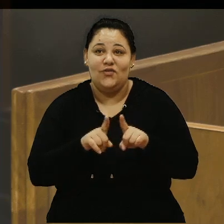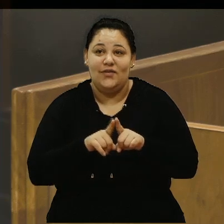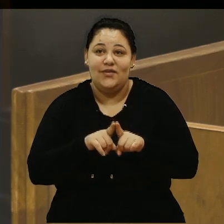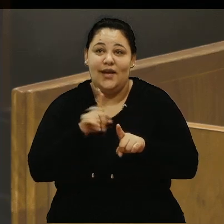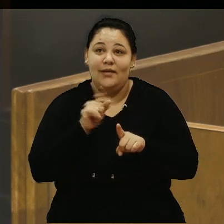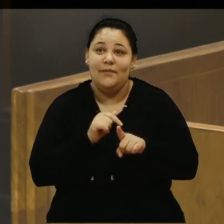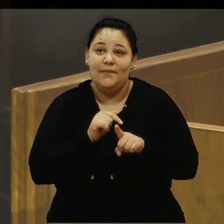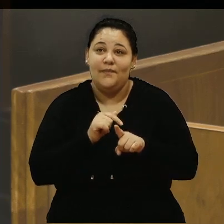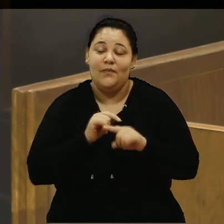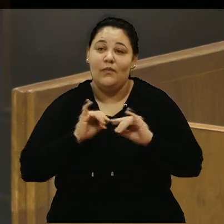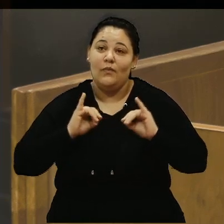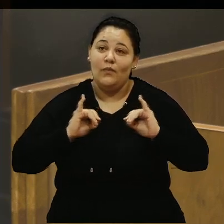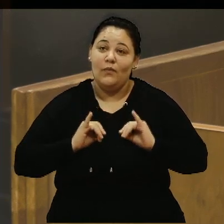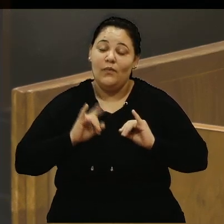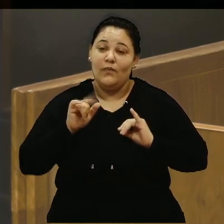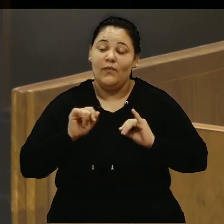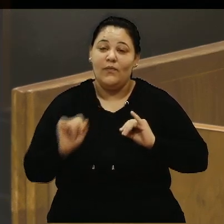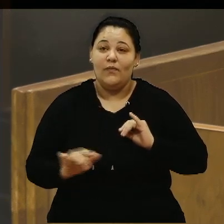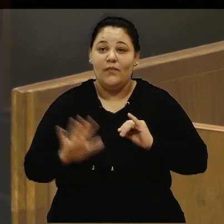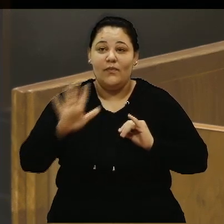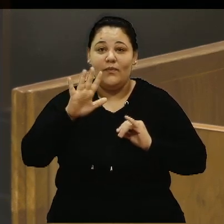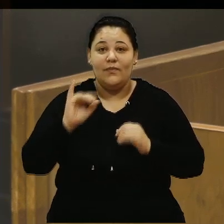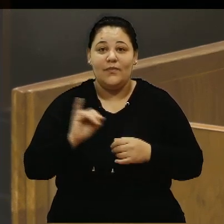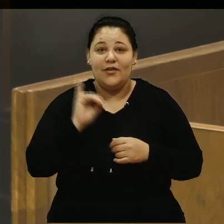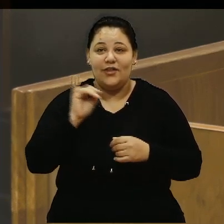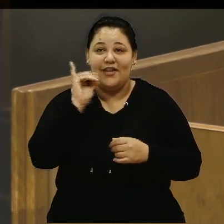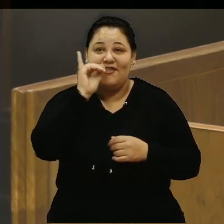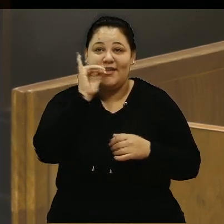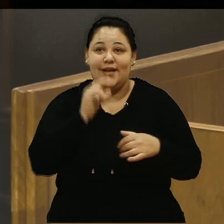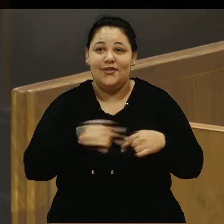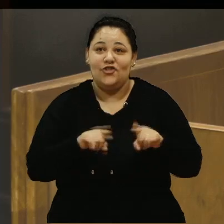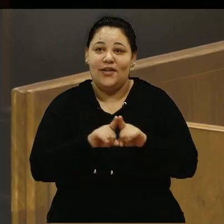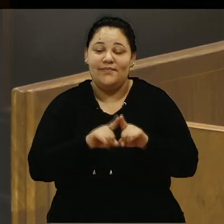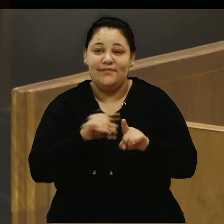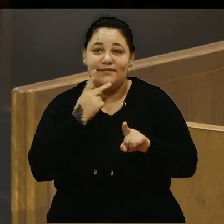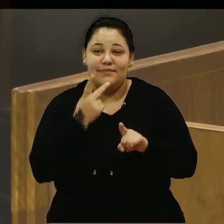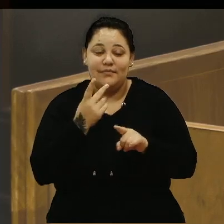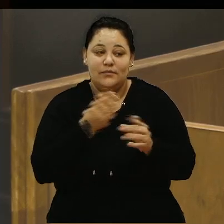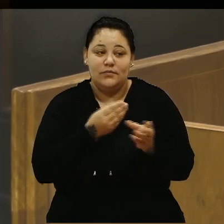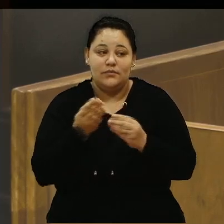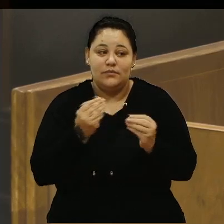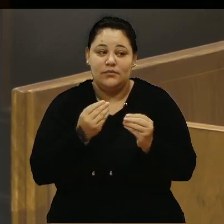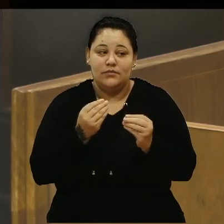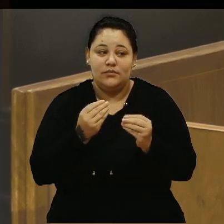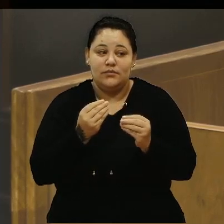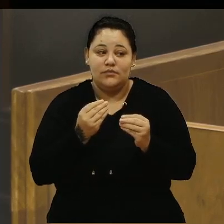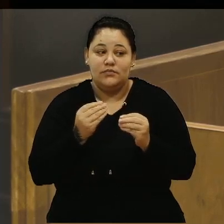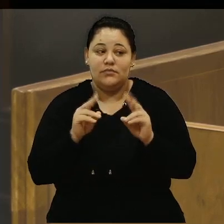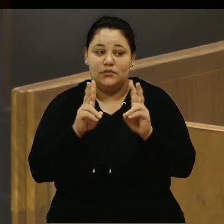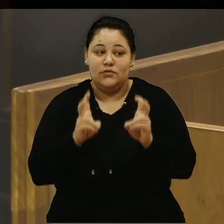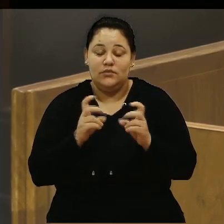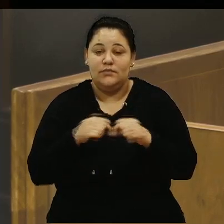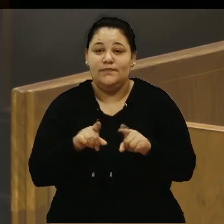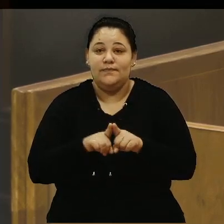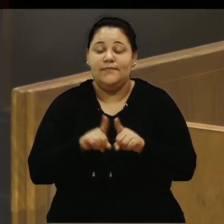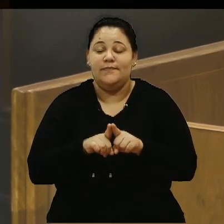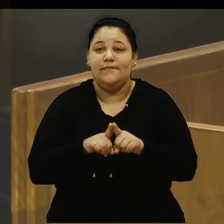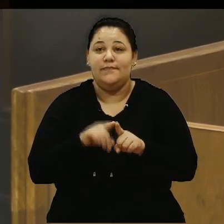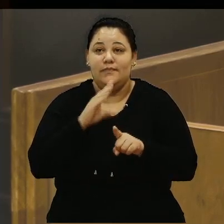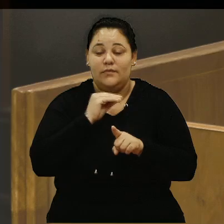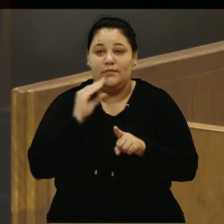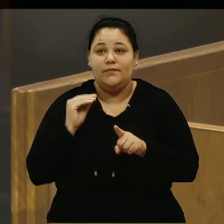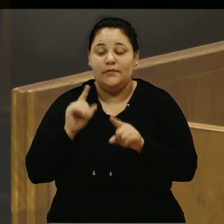São valores fundamentais. Falamos muito ontem aqui na questão dos alunos, dos adolescentes, do caso